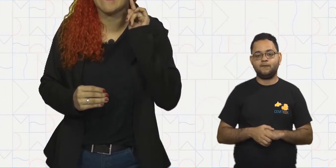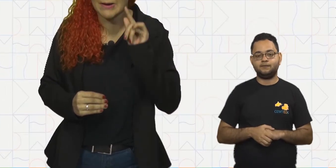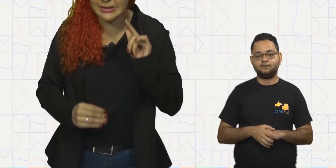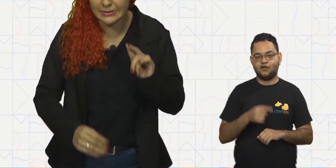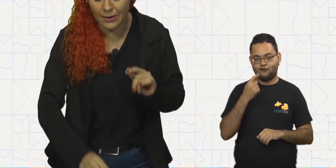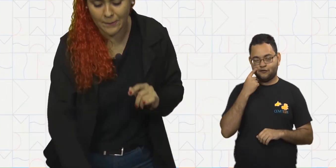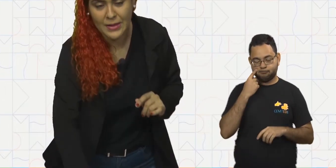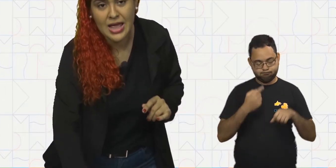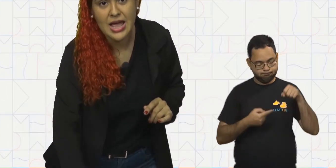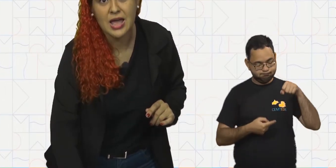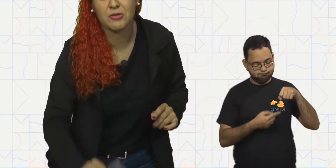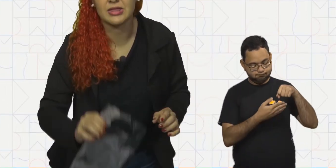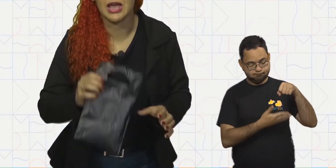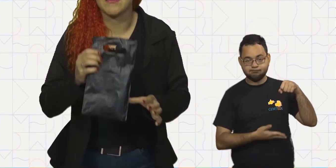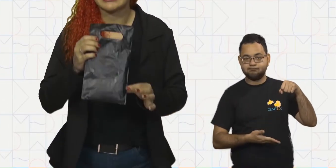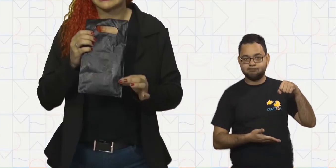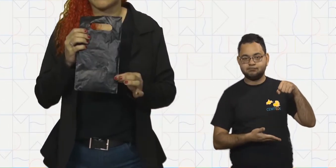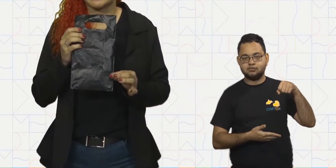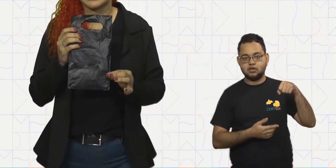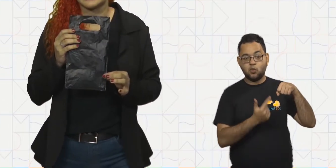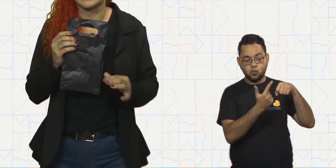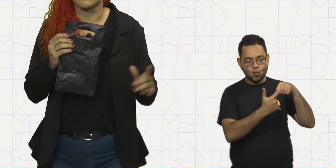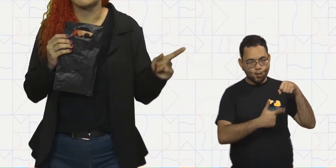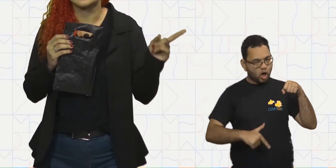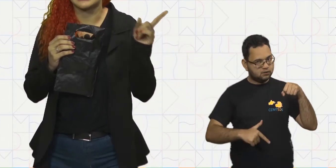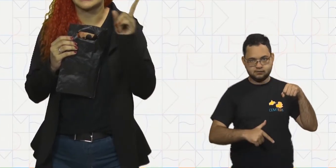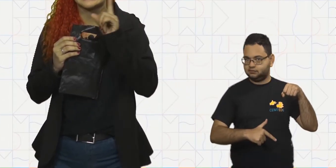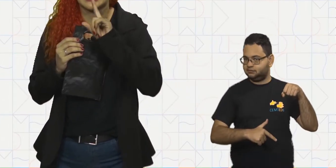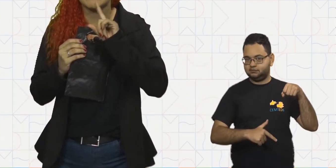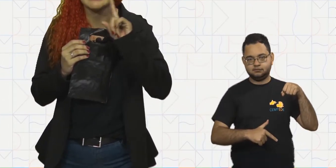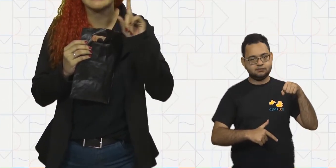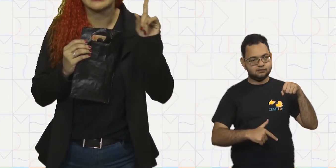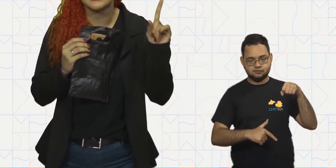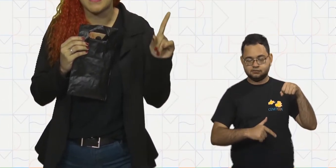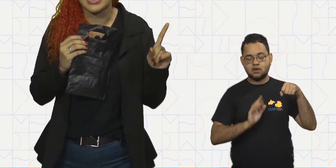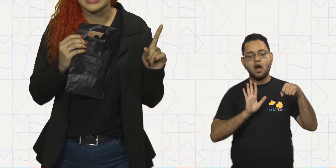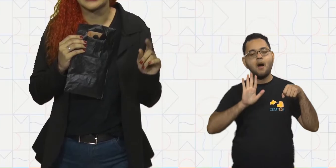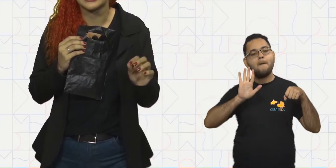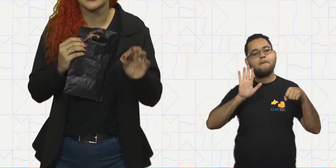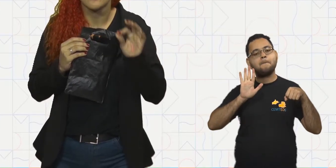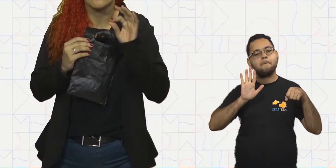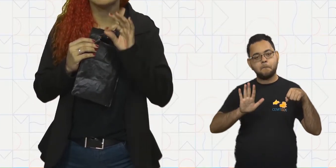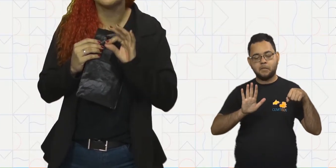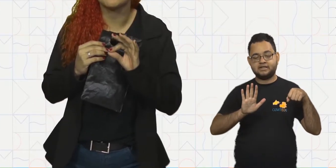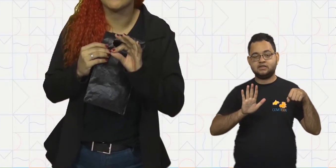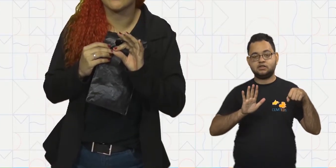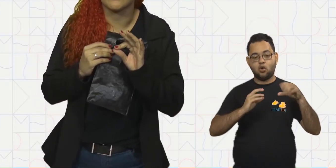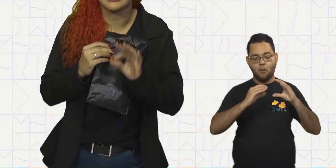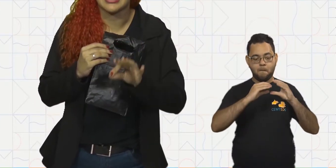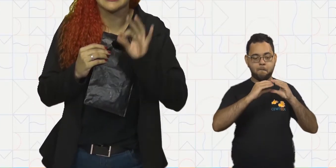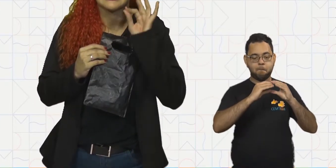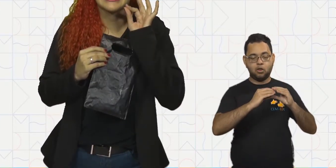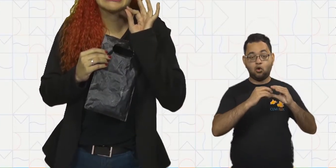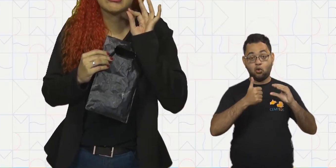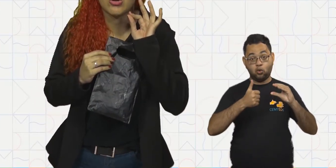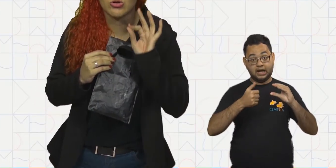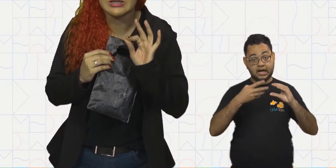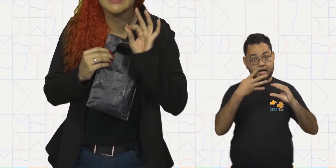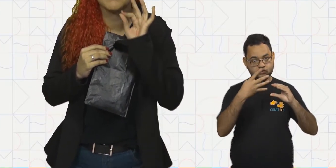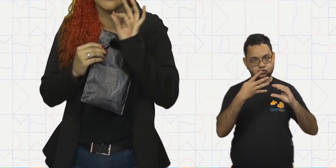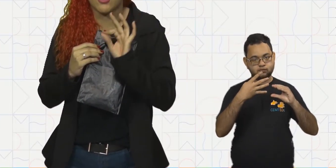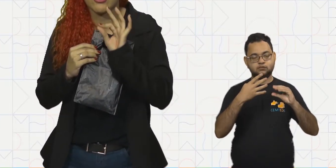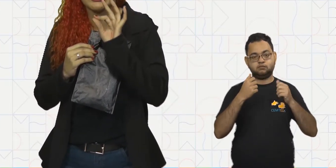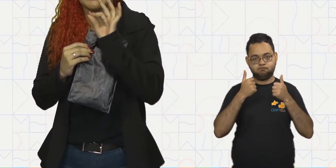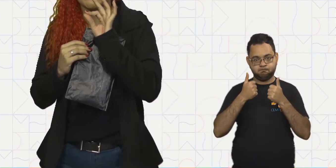possibilidades Olha só eu tenho uma sacola aqui onde ela não é transparente onde eu vou colocar